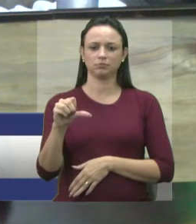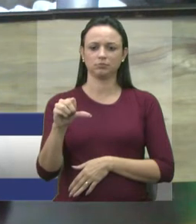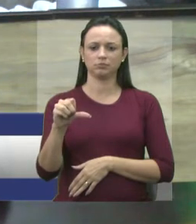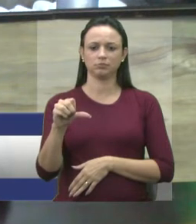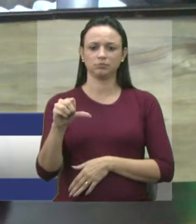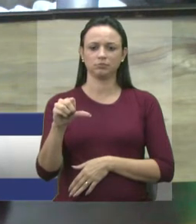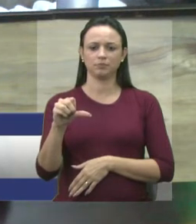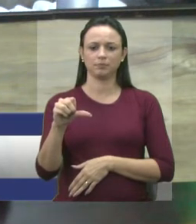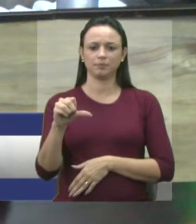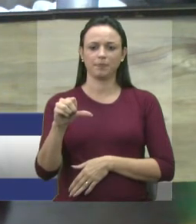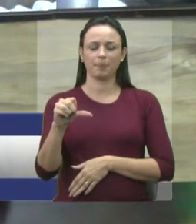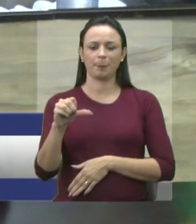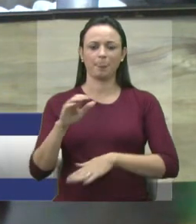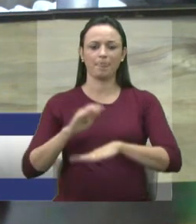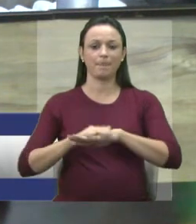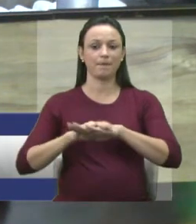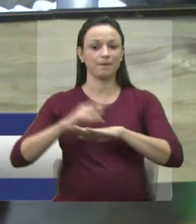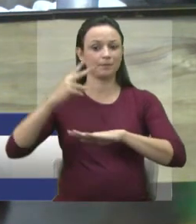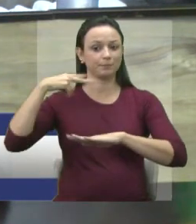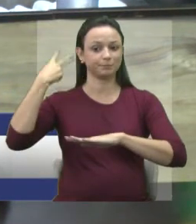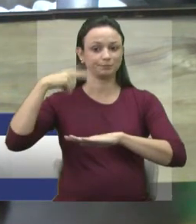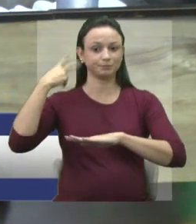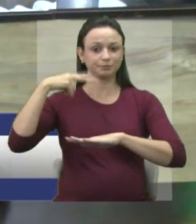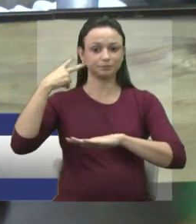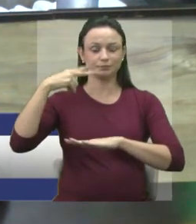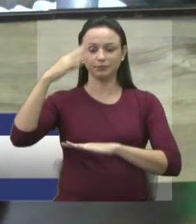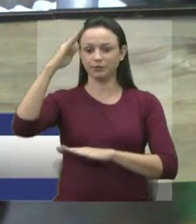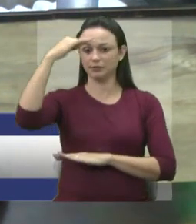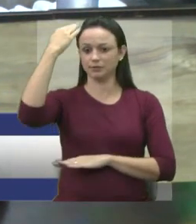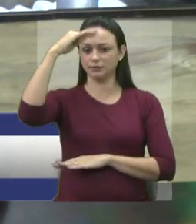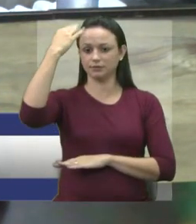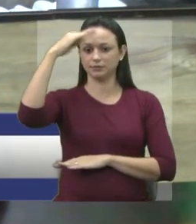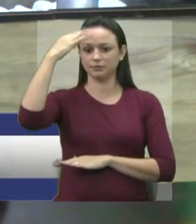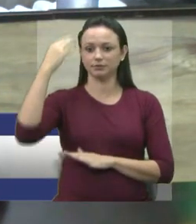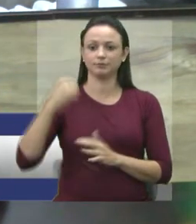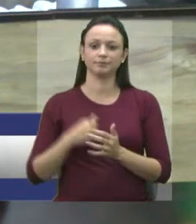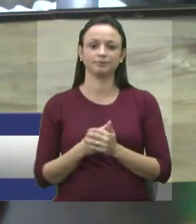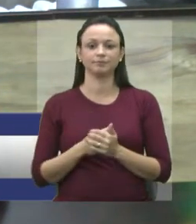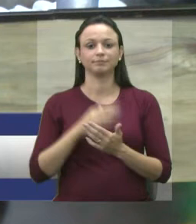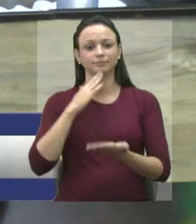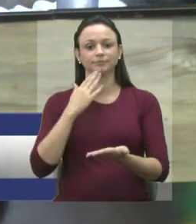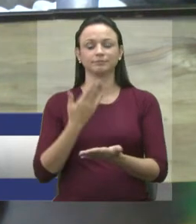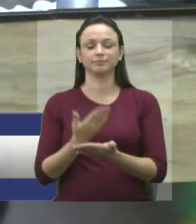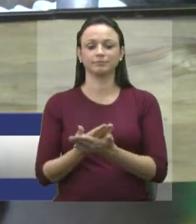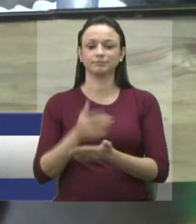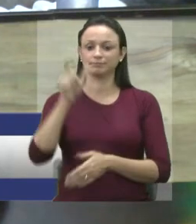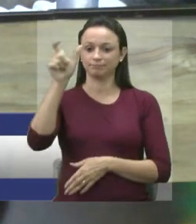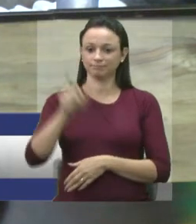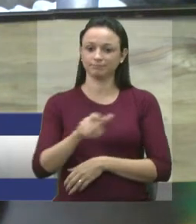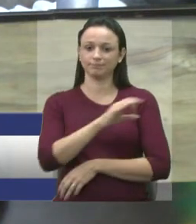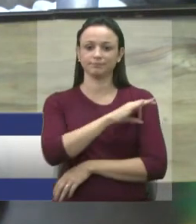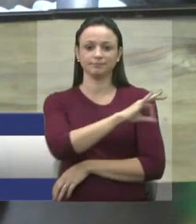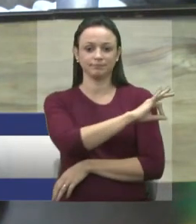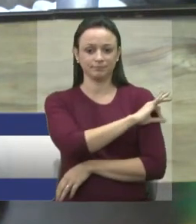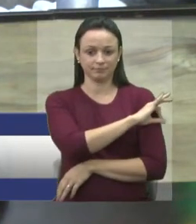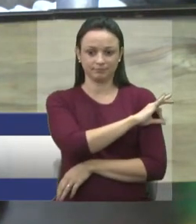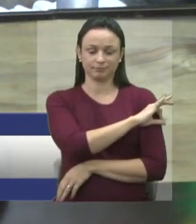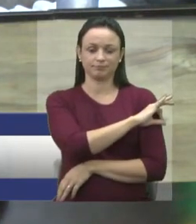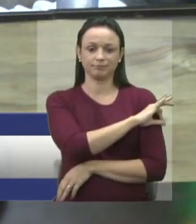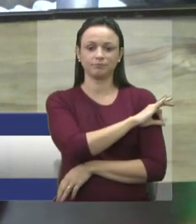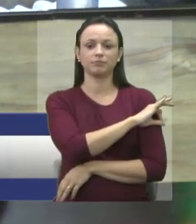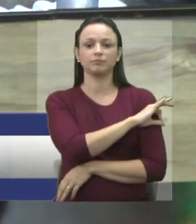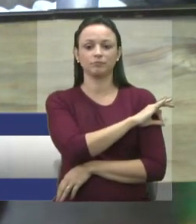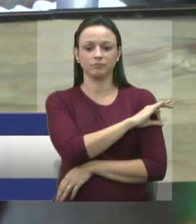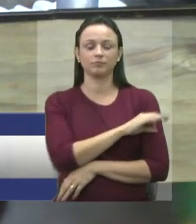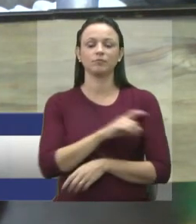618/2019. Autoria vereador João Pacheco, requerendo ao senhor prefeito municipal